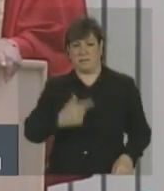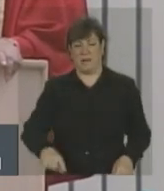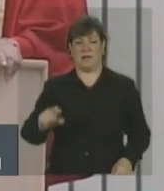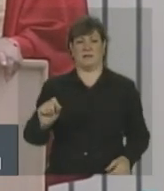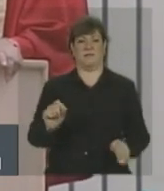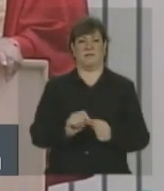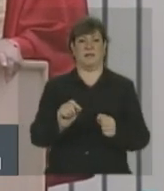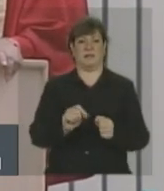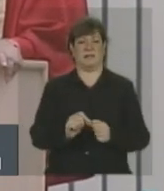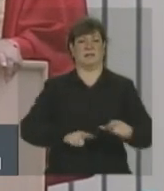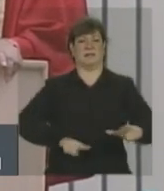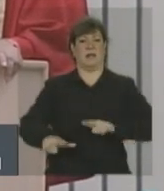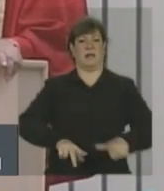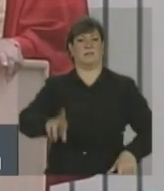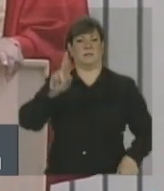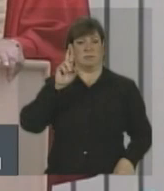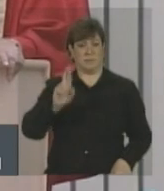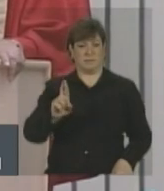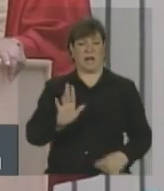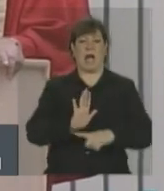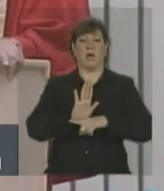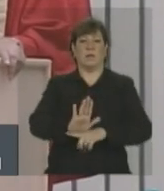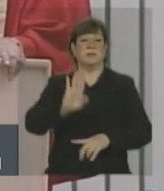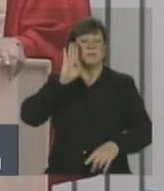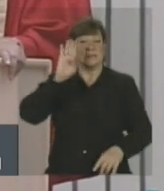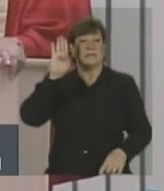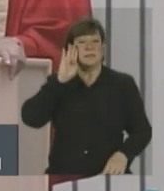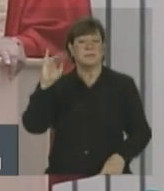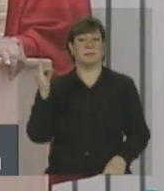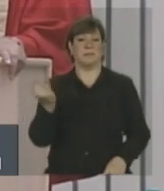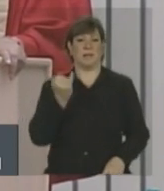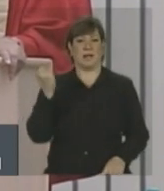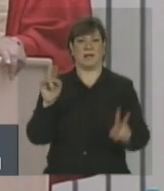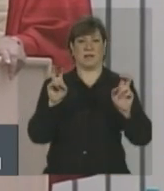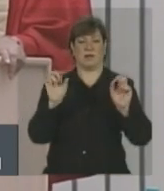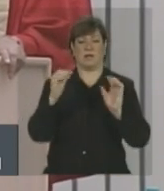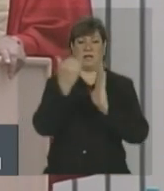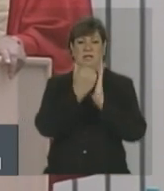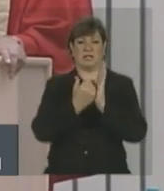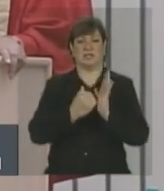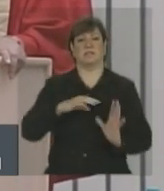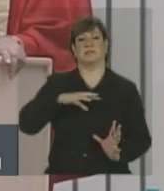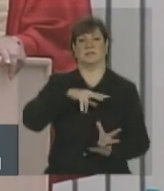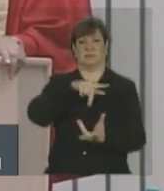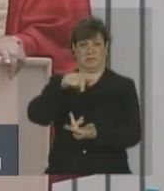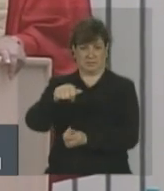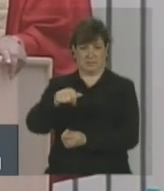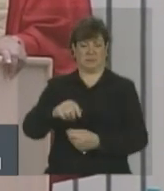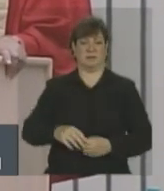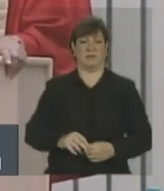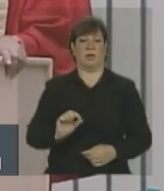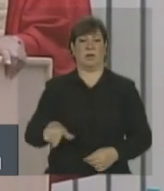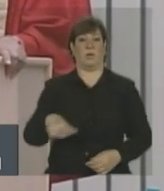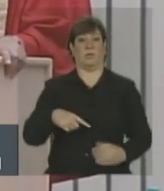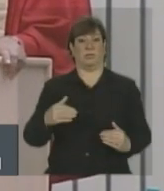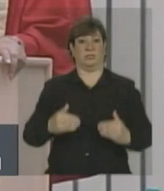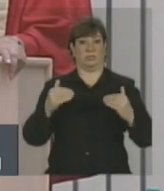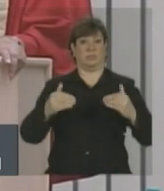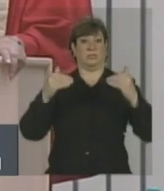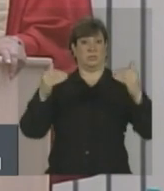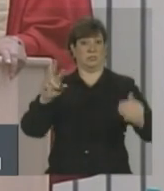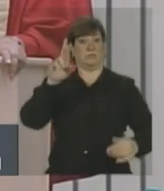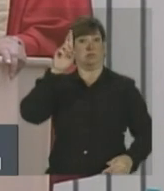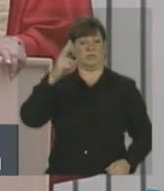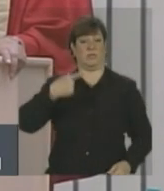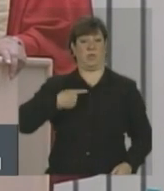central no encaminhamento das principais questões da agenda internacional. O crescente peso de